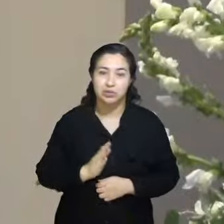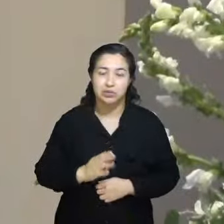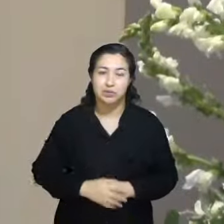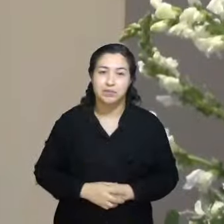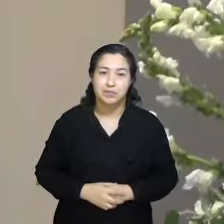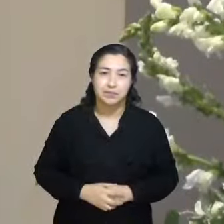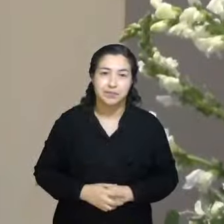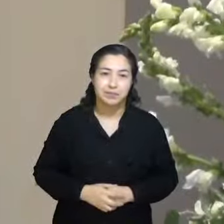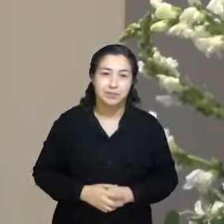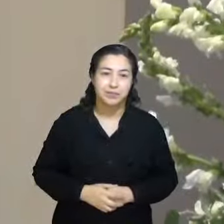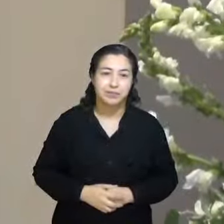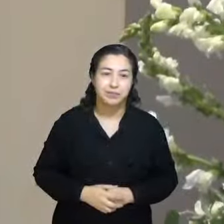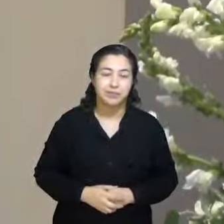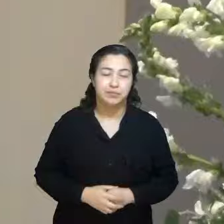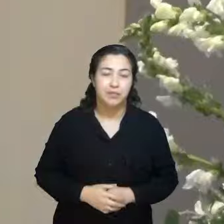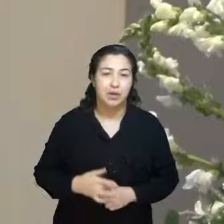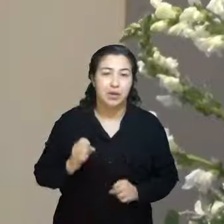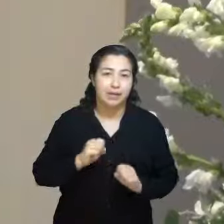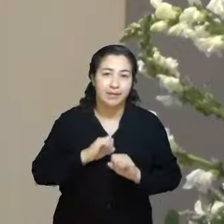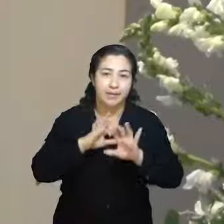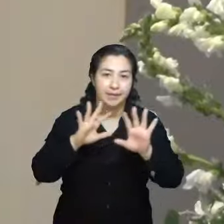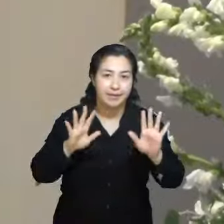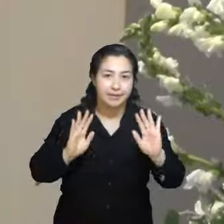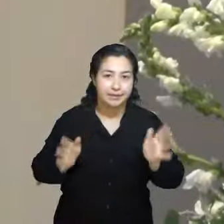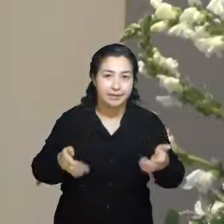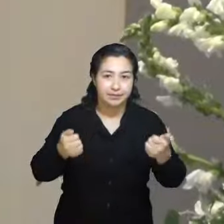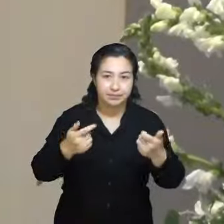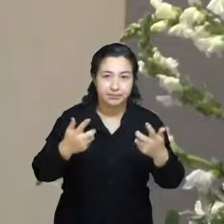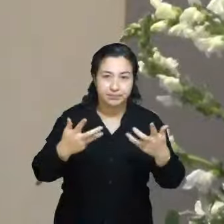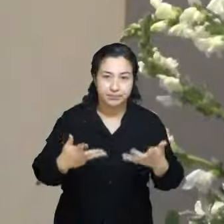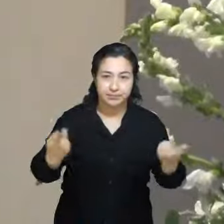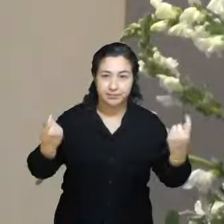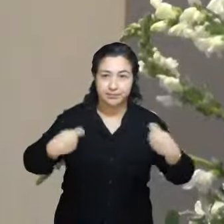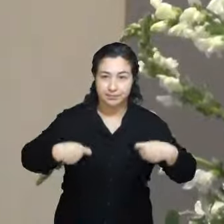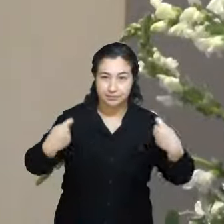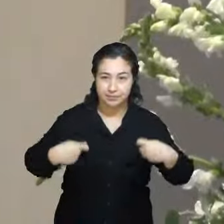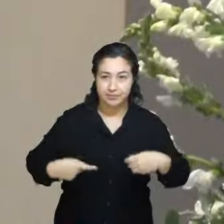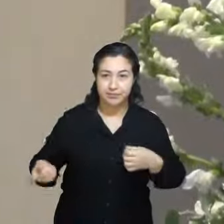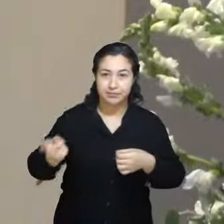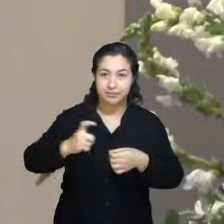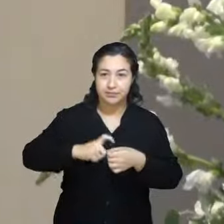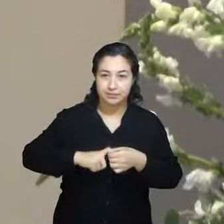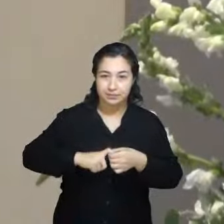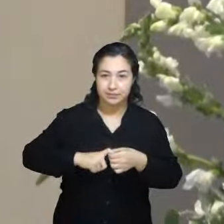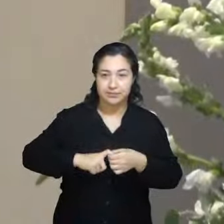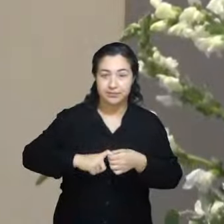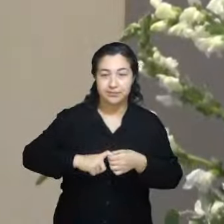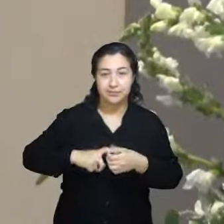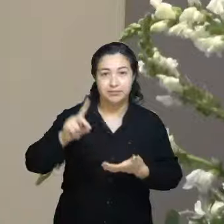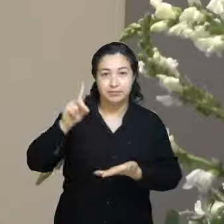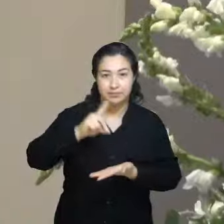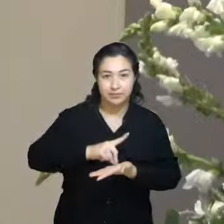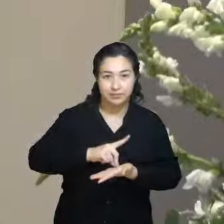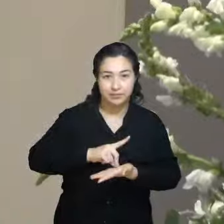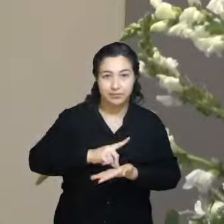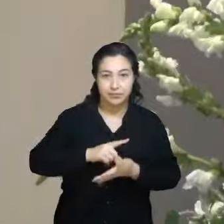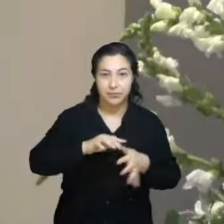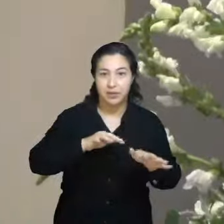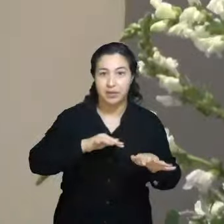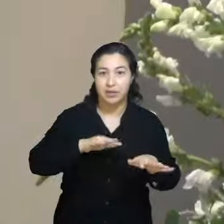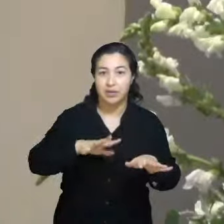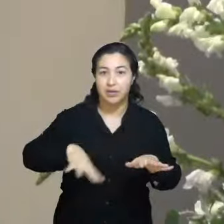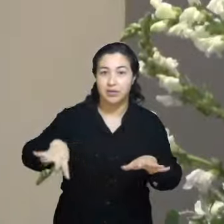evidente que a partir do que assinalado se mostra necessário retomar com vigor a mobilização de estados